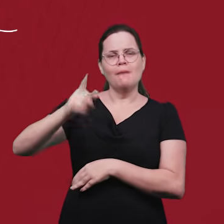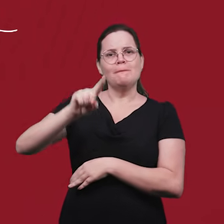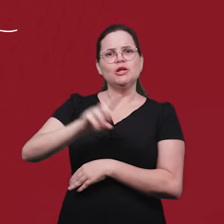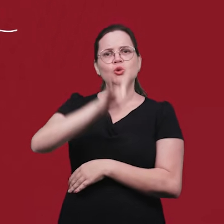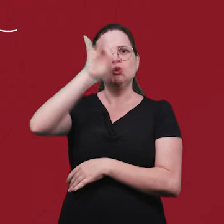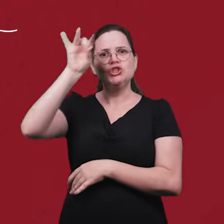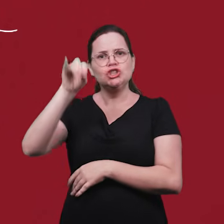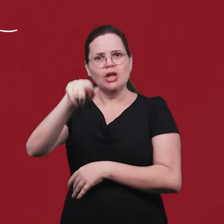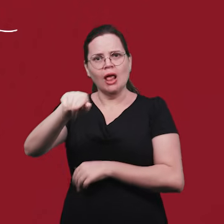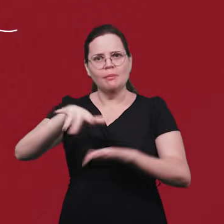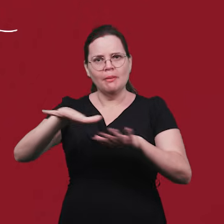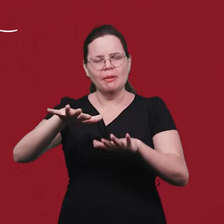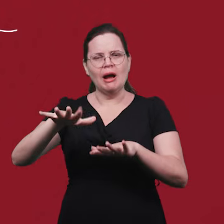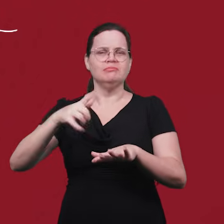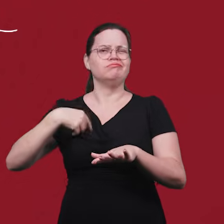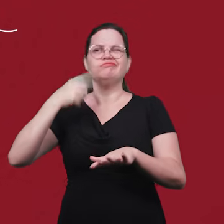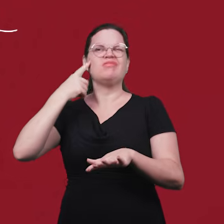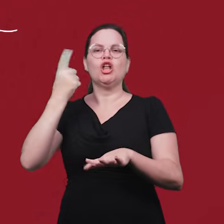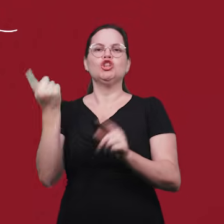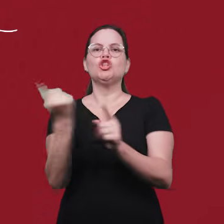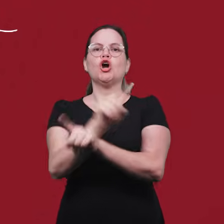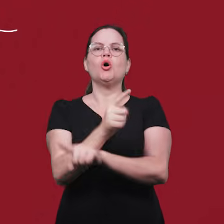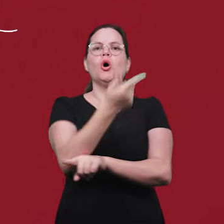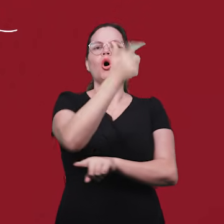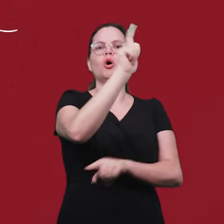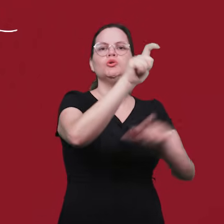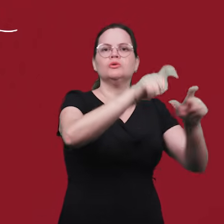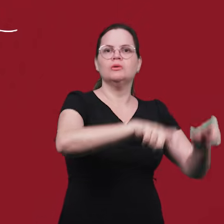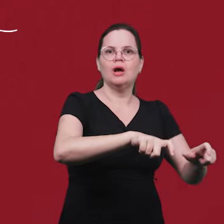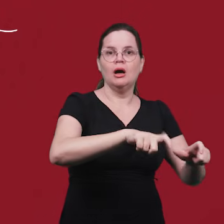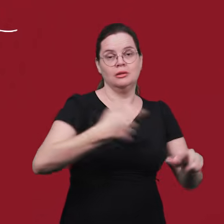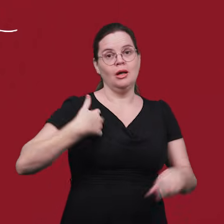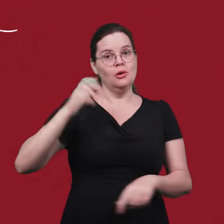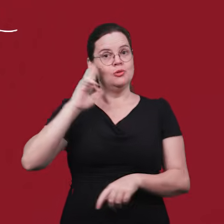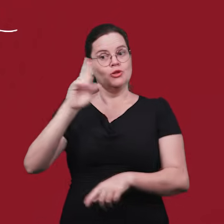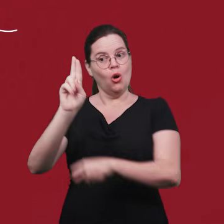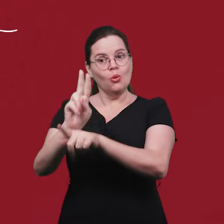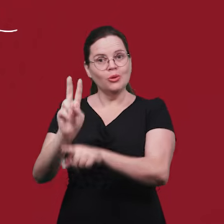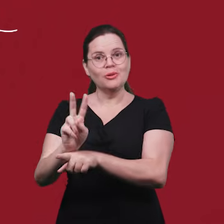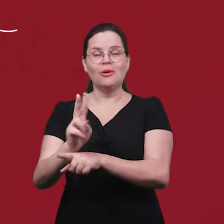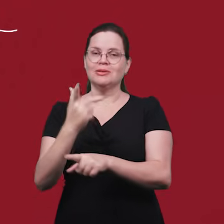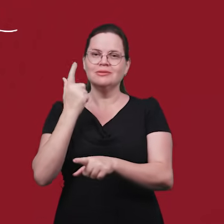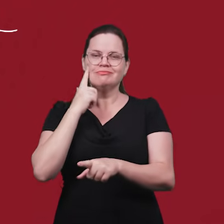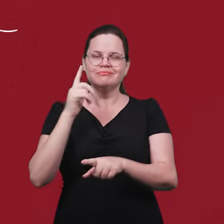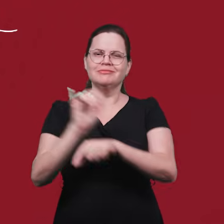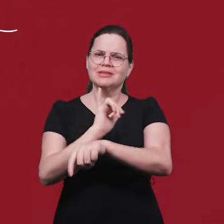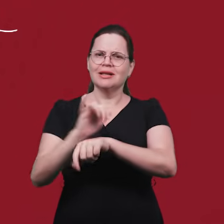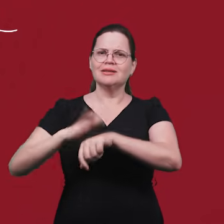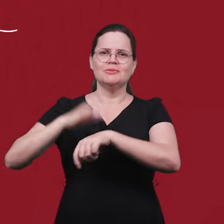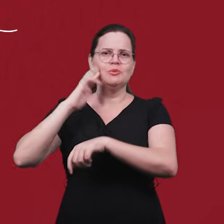que foi providência do Senhor, eles foram preservados. Então, mesmo assim, esses irmãos estão, de fato, ajudando,